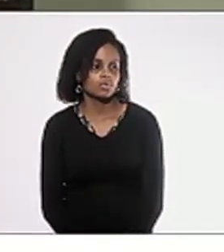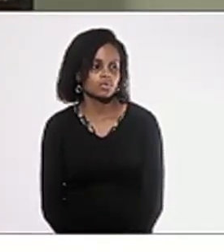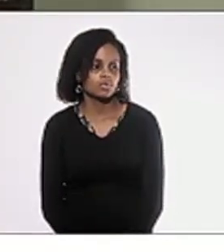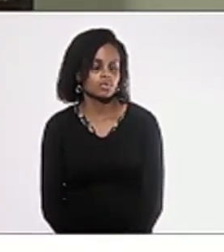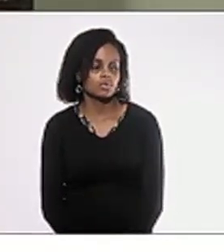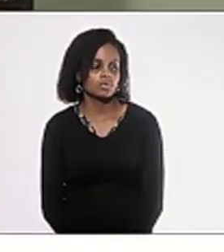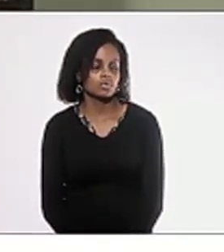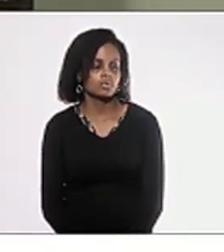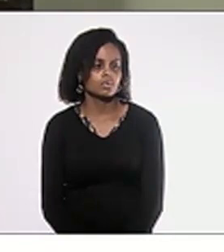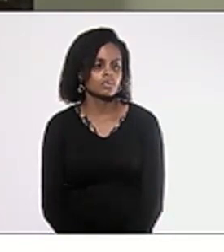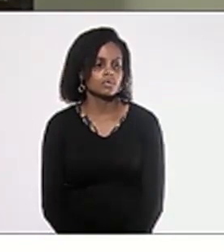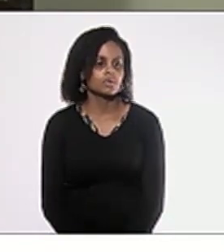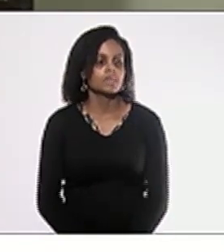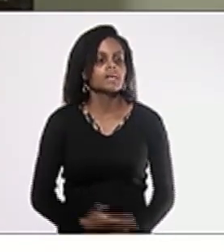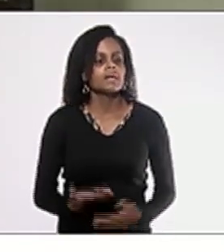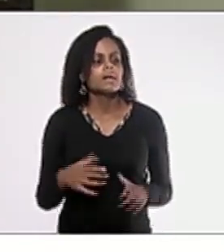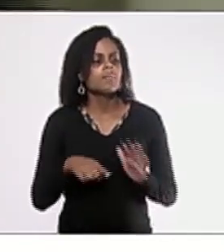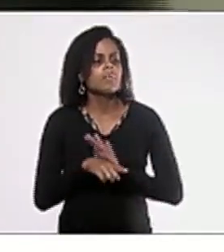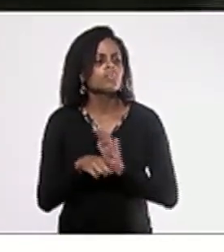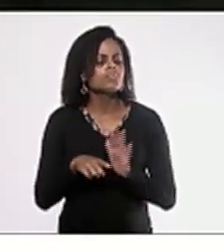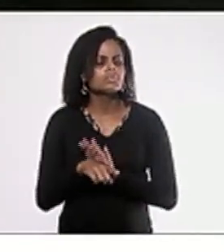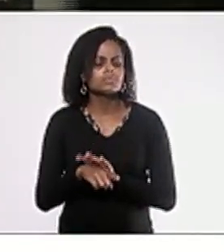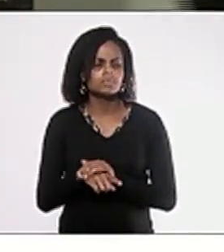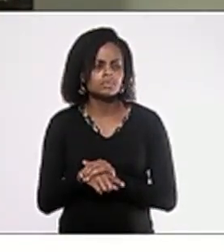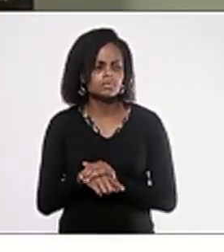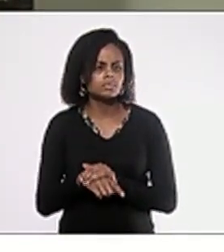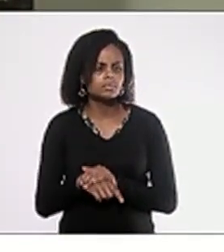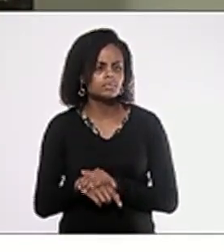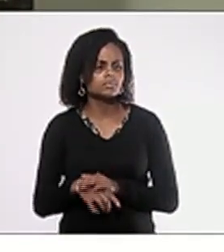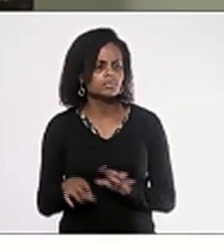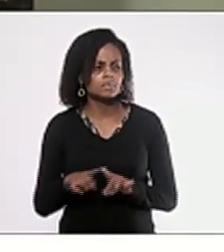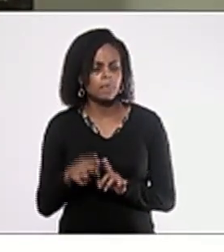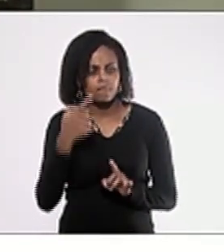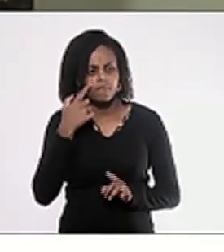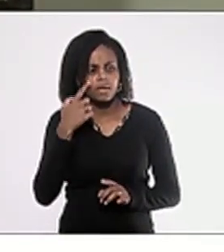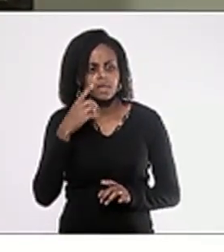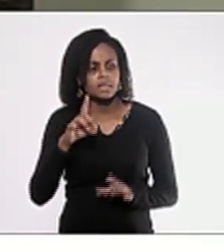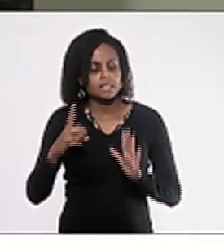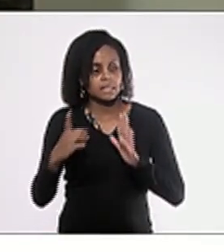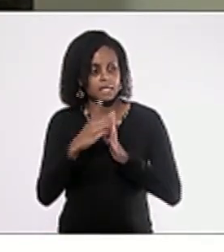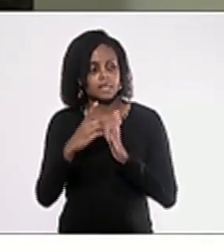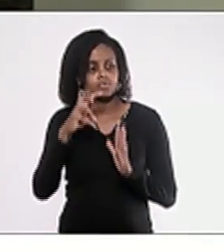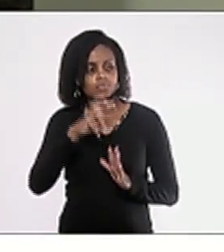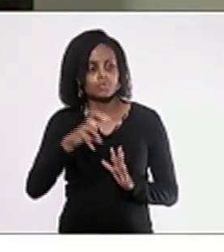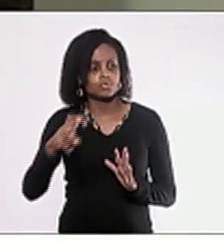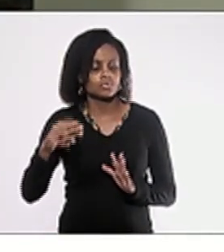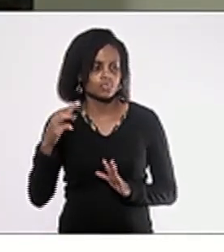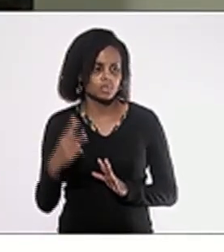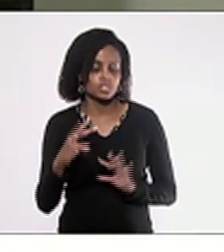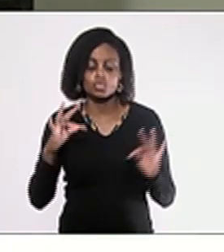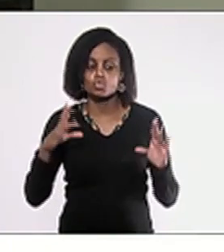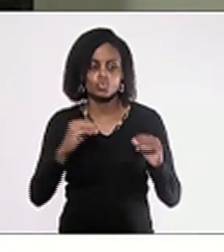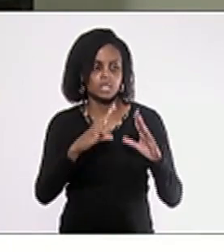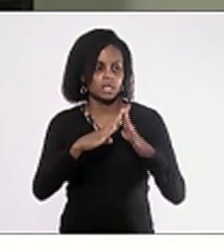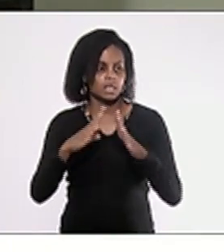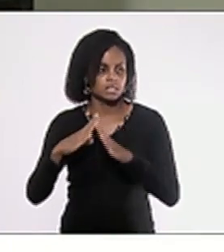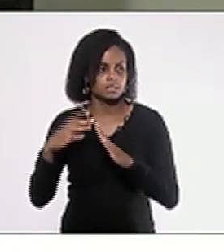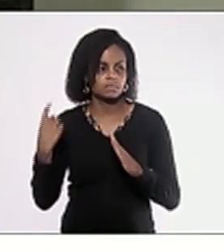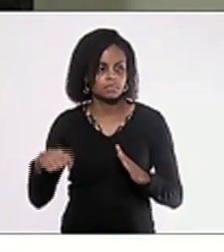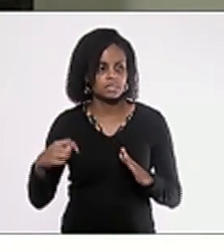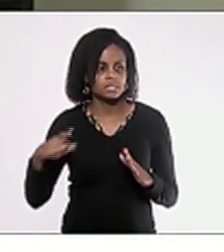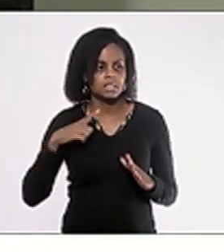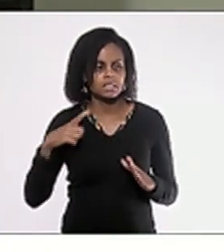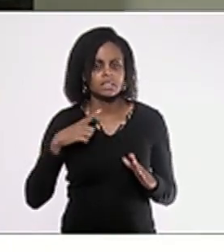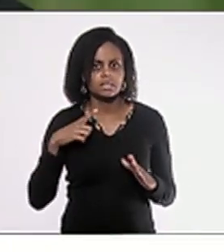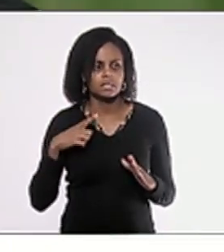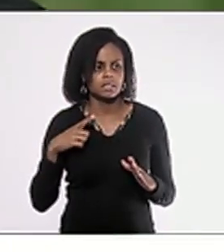sua pergunta, quanto a essa reservação, está previsto no decreto 553 que toda habitação ela precisa ter a